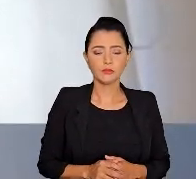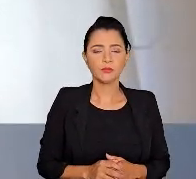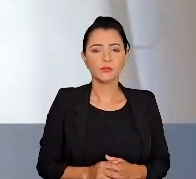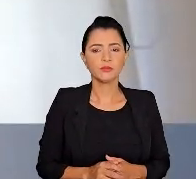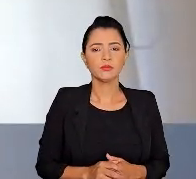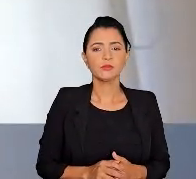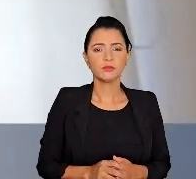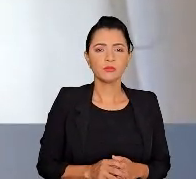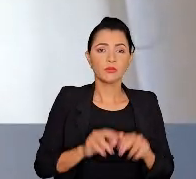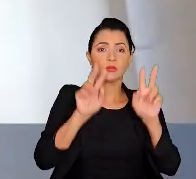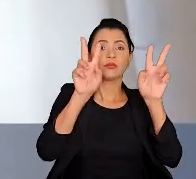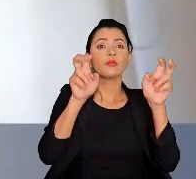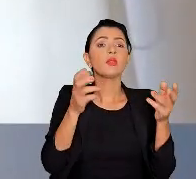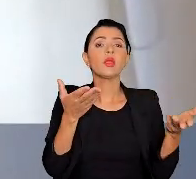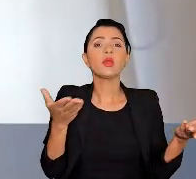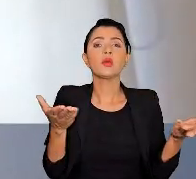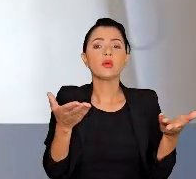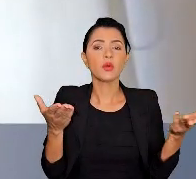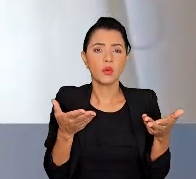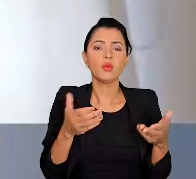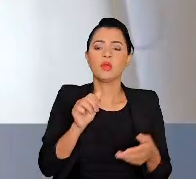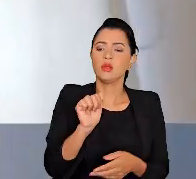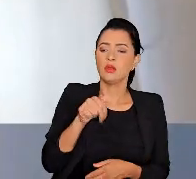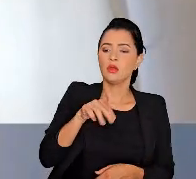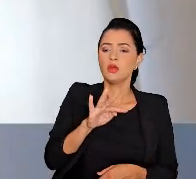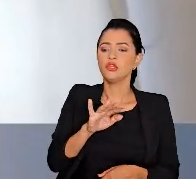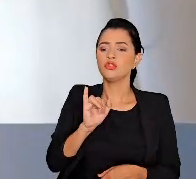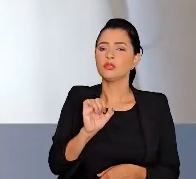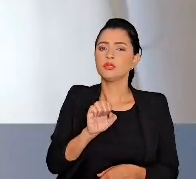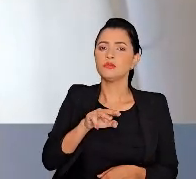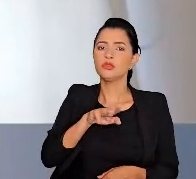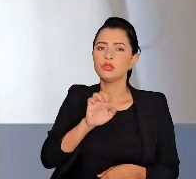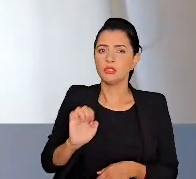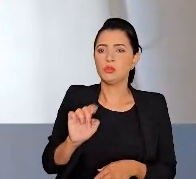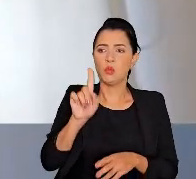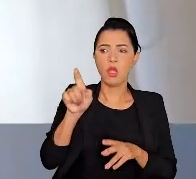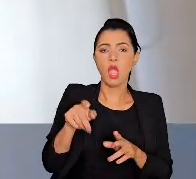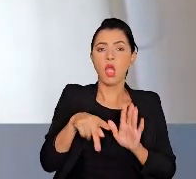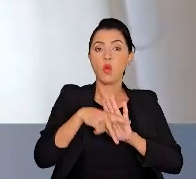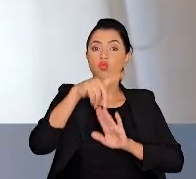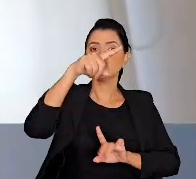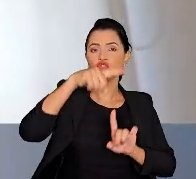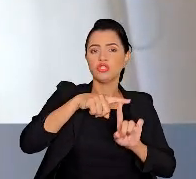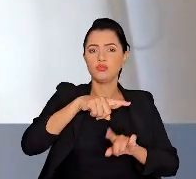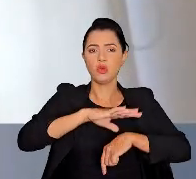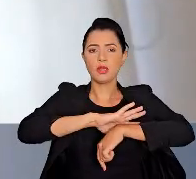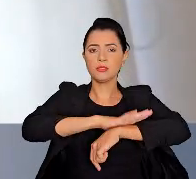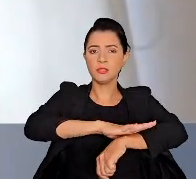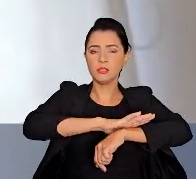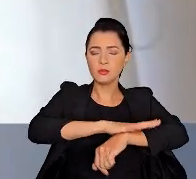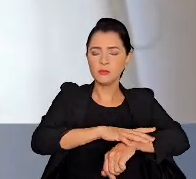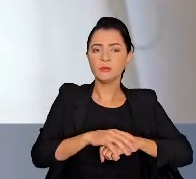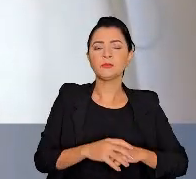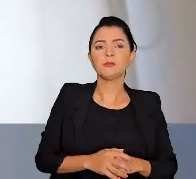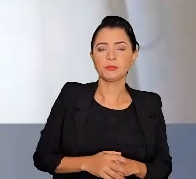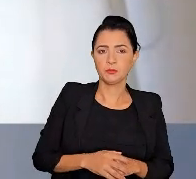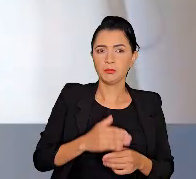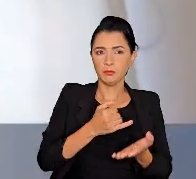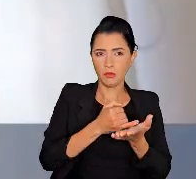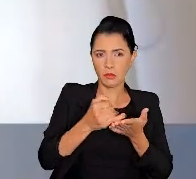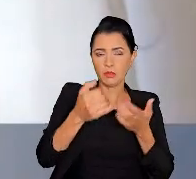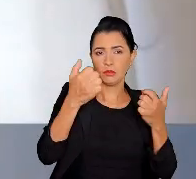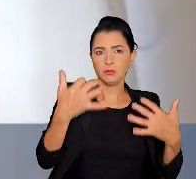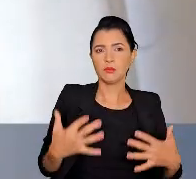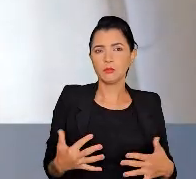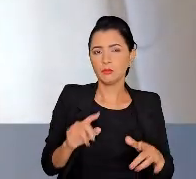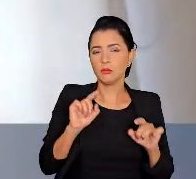O tema de hoje, o antissemitismo como forma de racismo. Quero começar fazendo uma introdução sobre